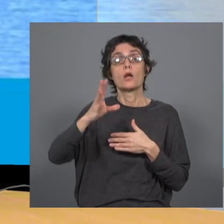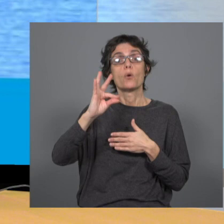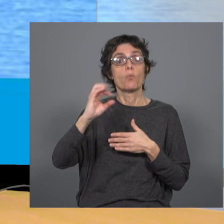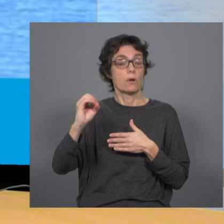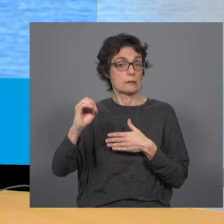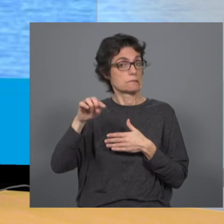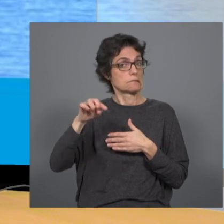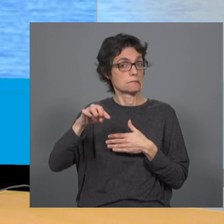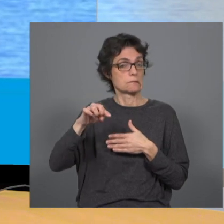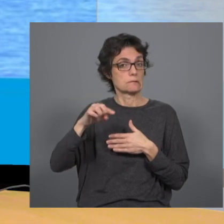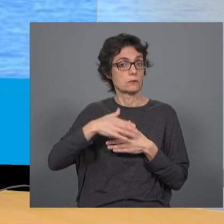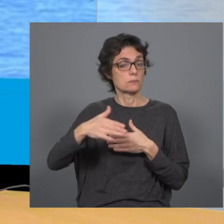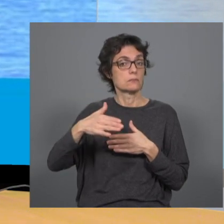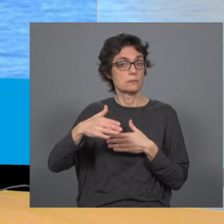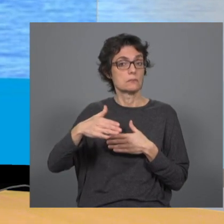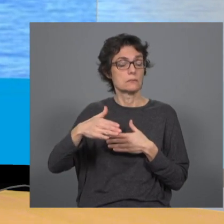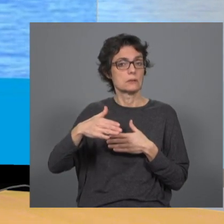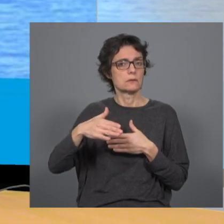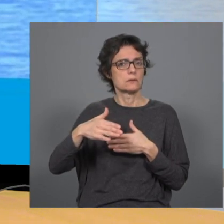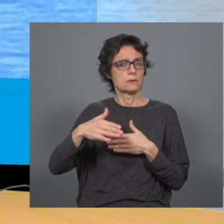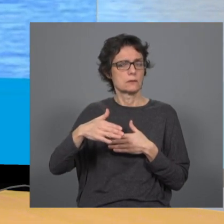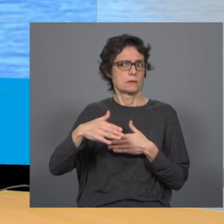um período também de prova e de